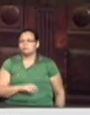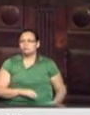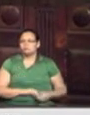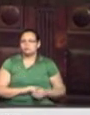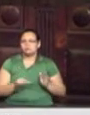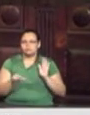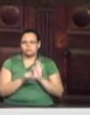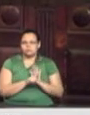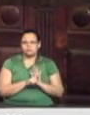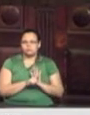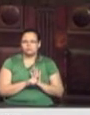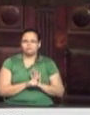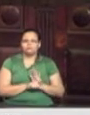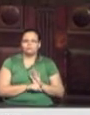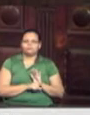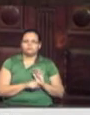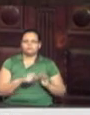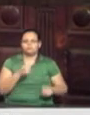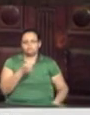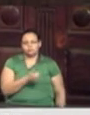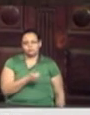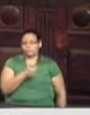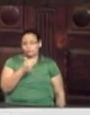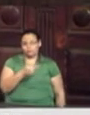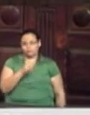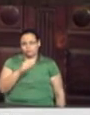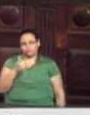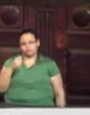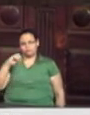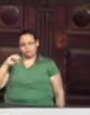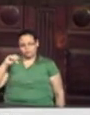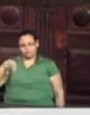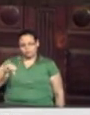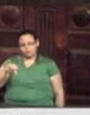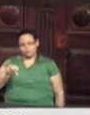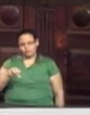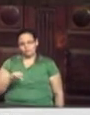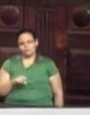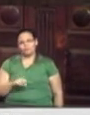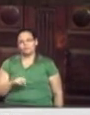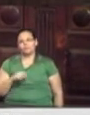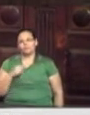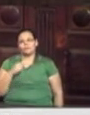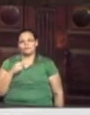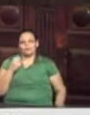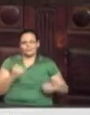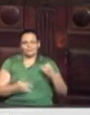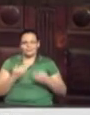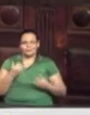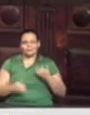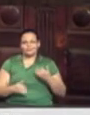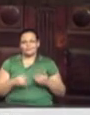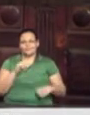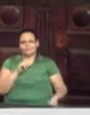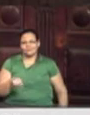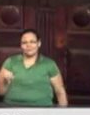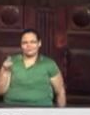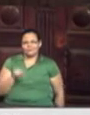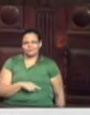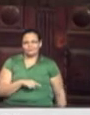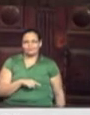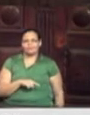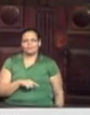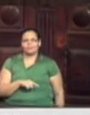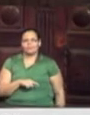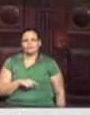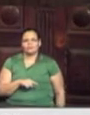da Lei 7.506 de 2009. E, na justificativa do veto, diz,